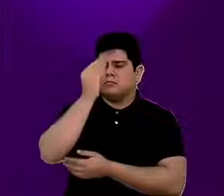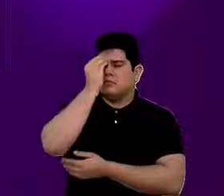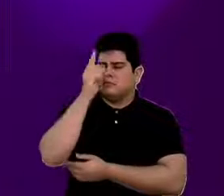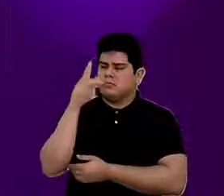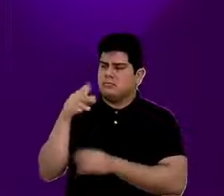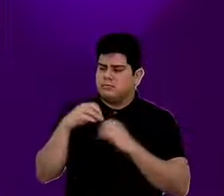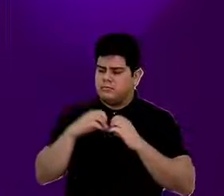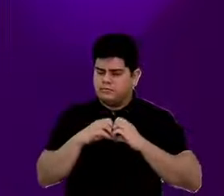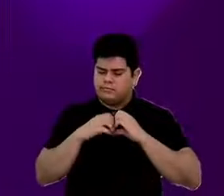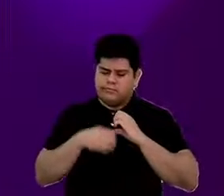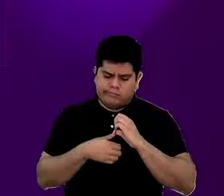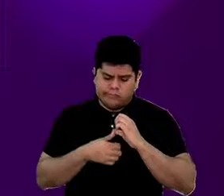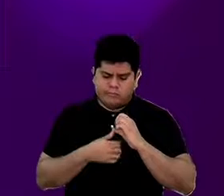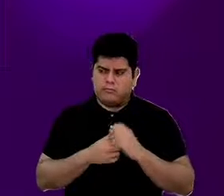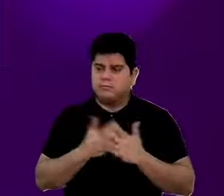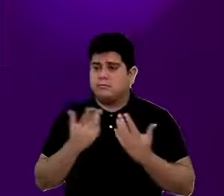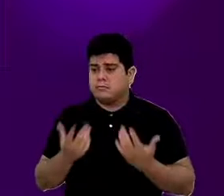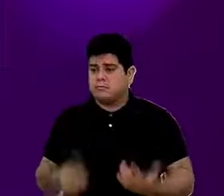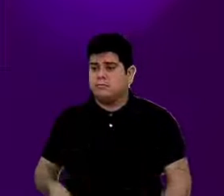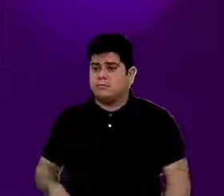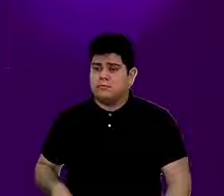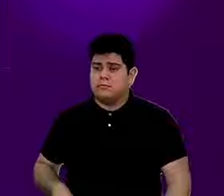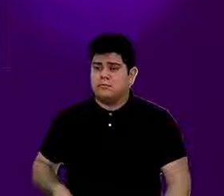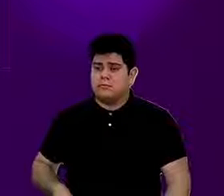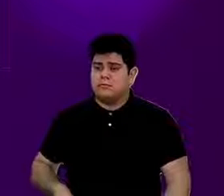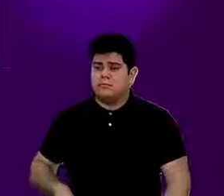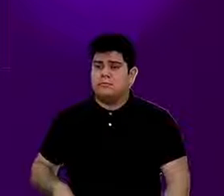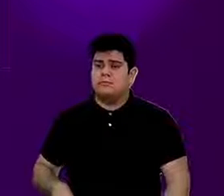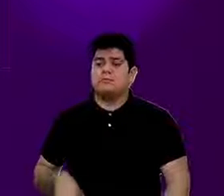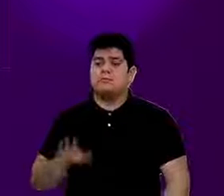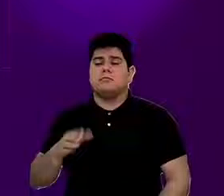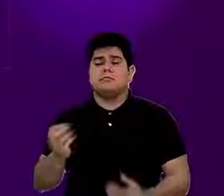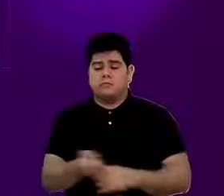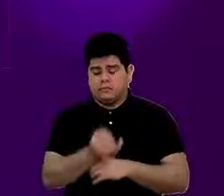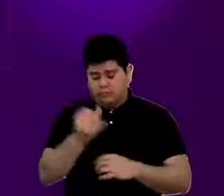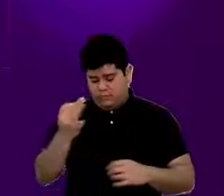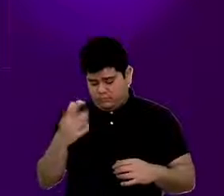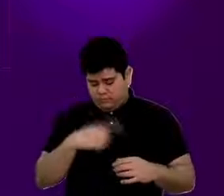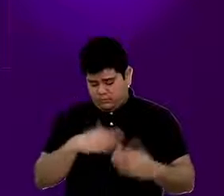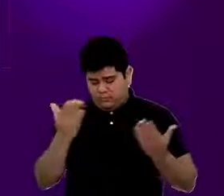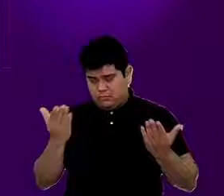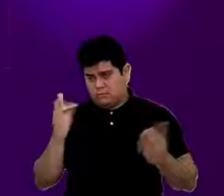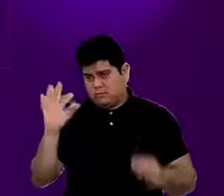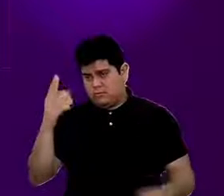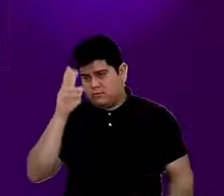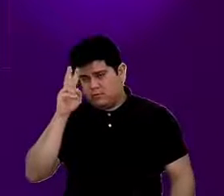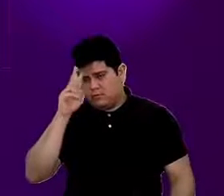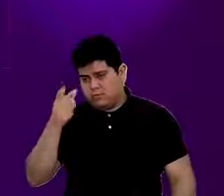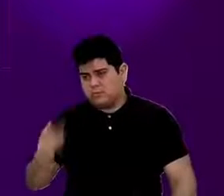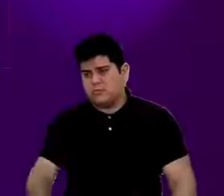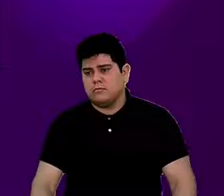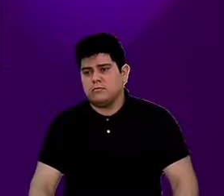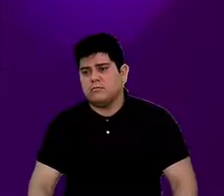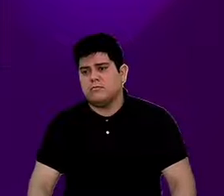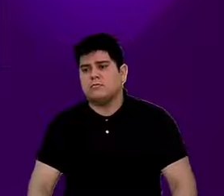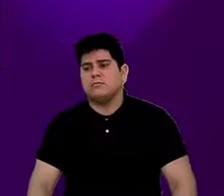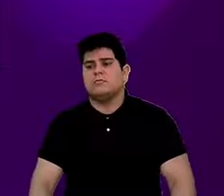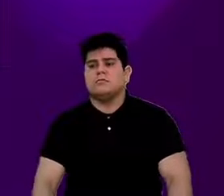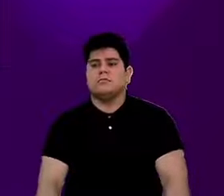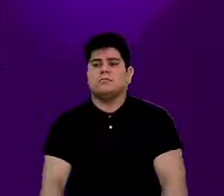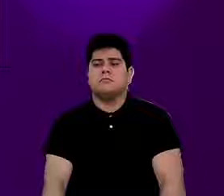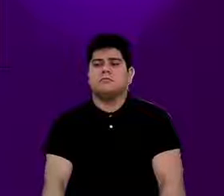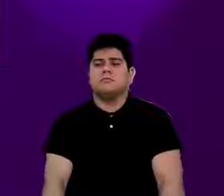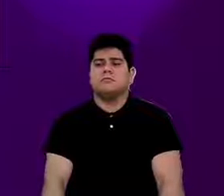corações partidos. Quantas vezes deparamos com essa situação, um paciente que é portador